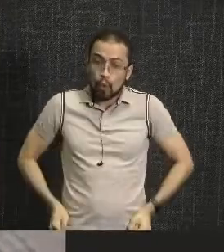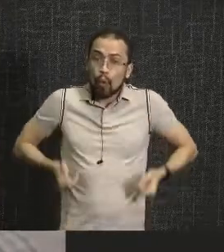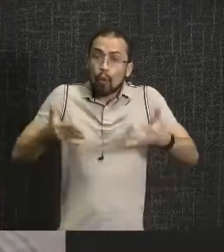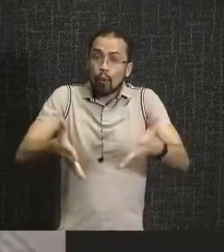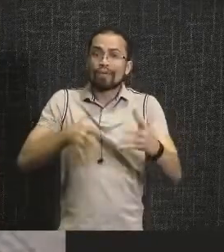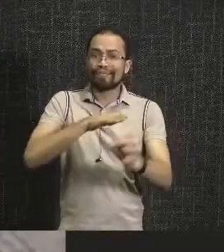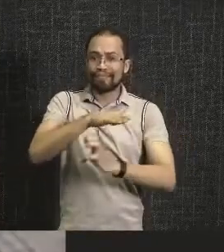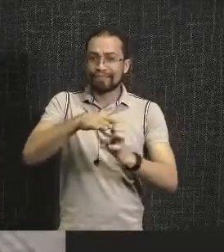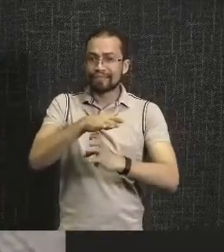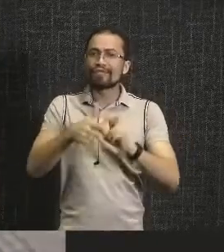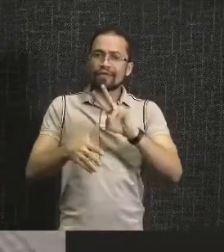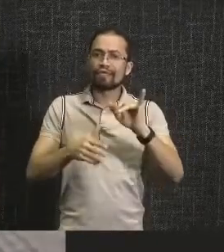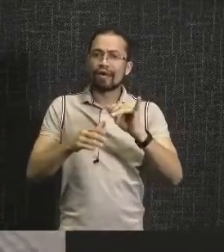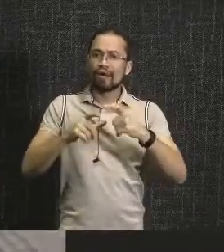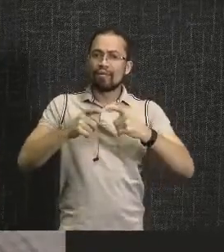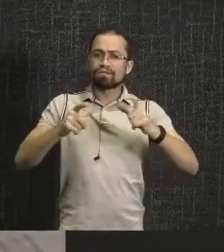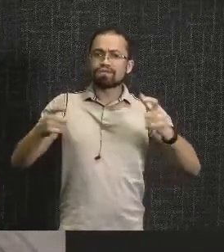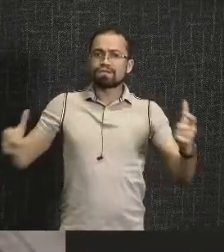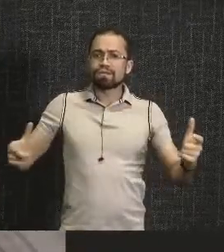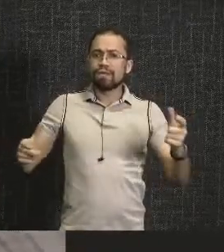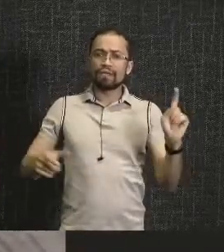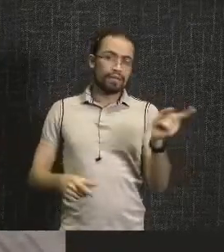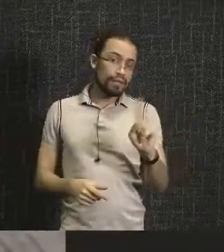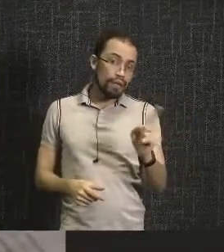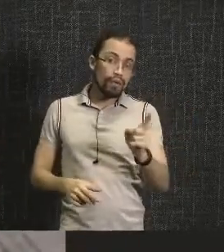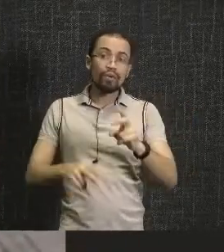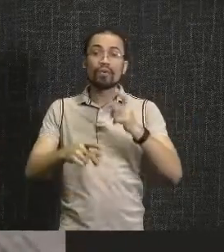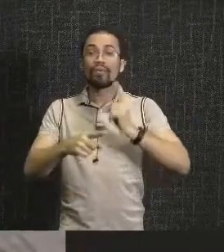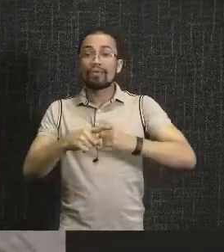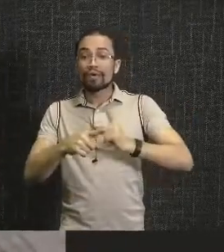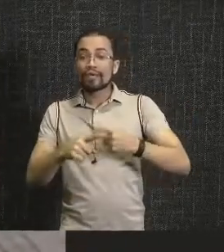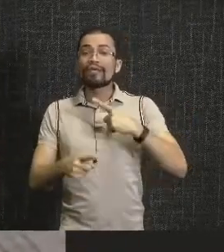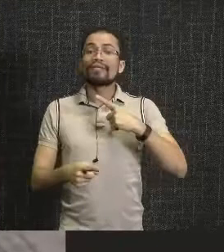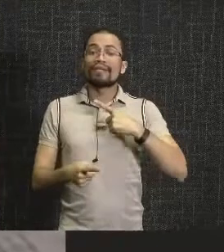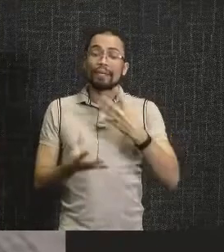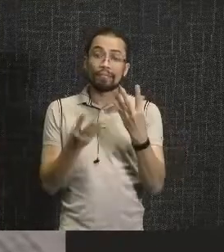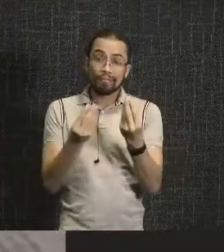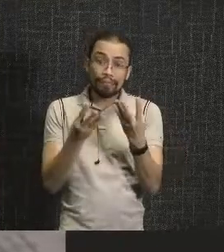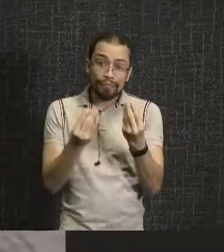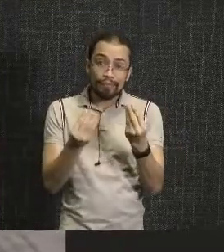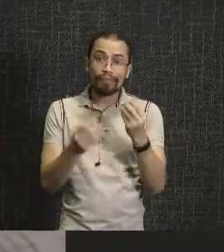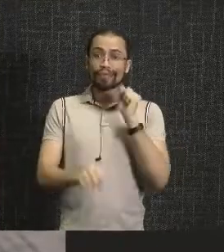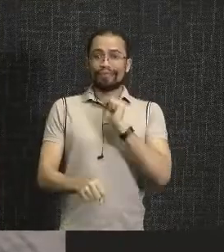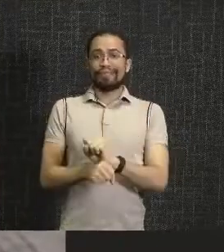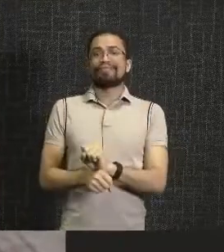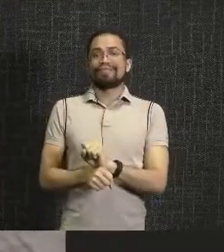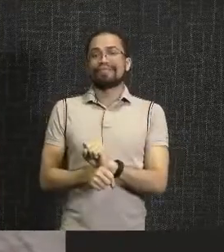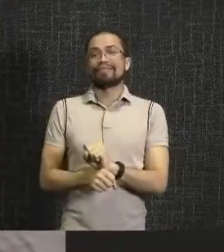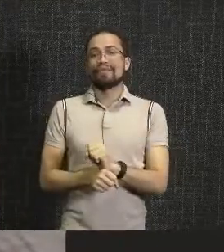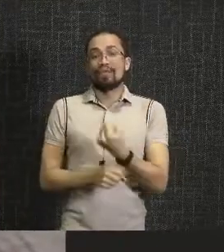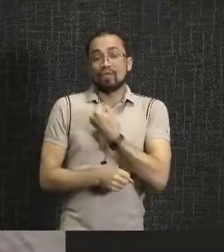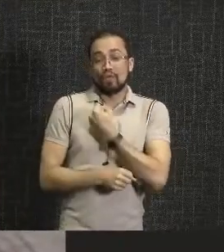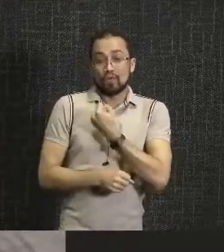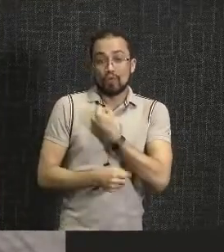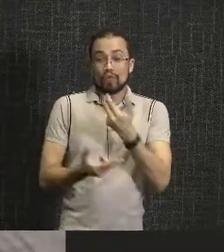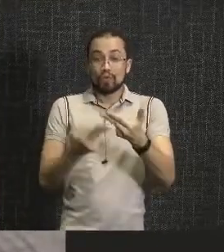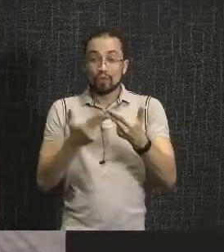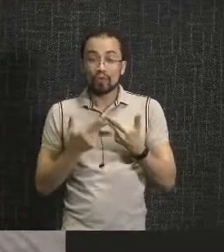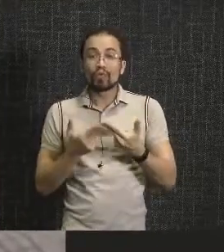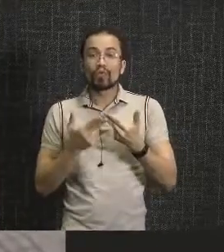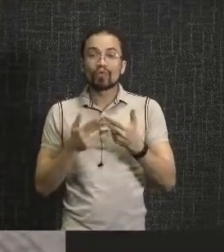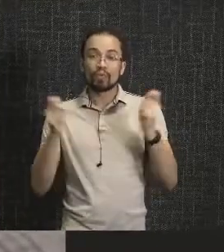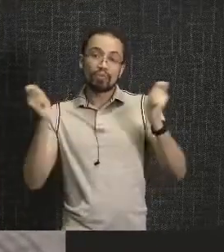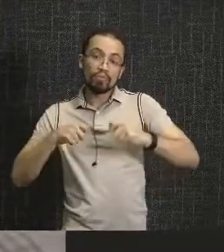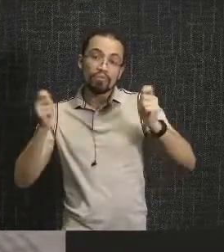crescer muito por causa de um aumento de demanda rápido, porque tem muita ociosidade, o nível de utilização de